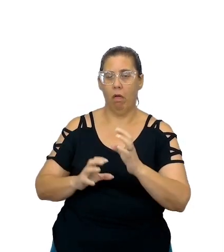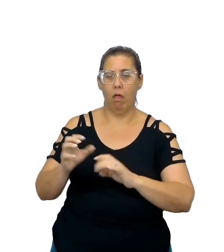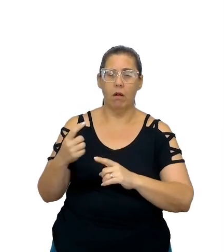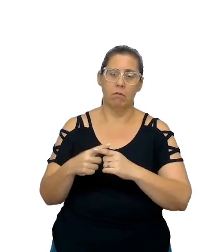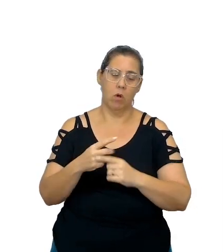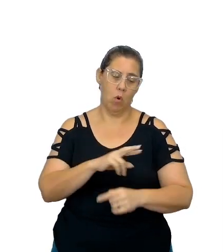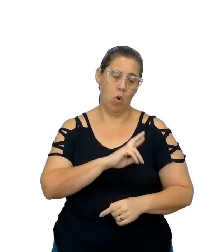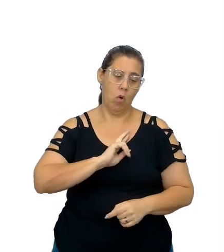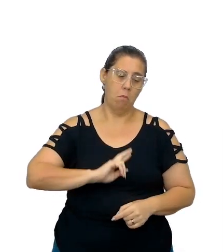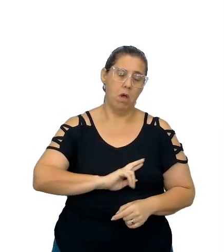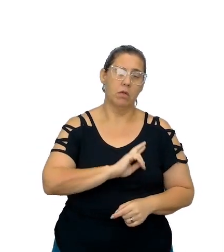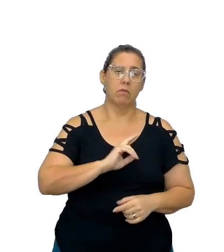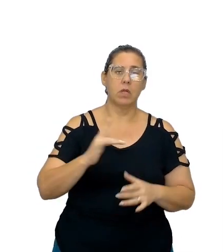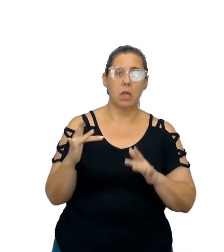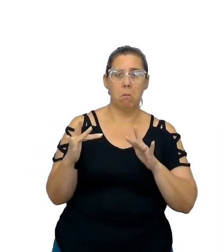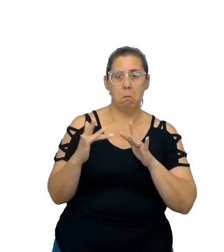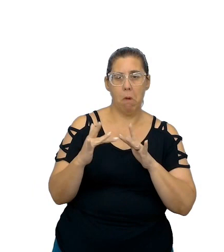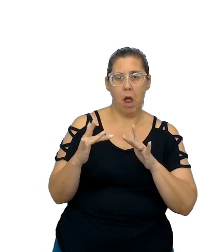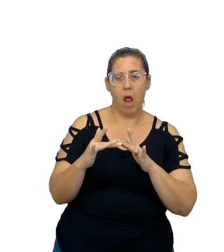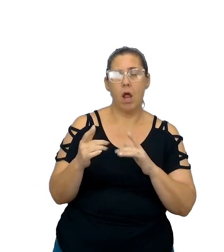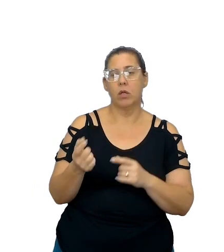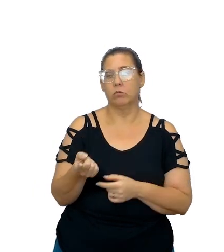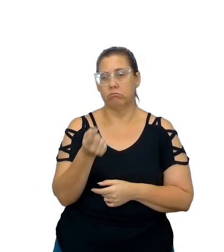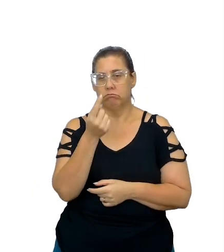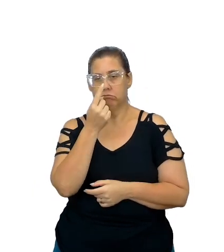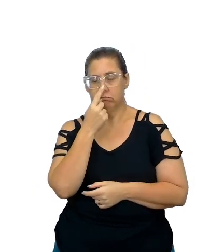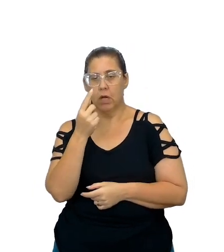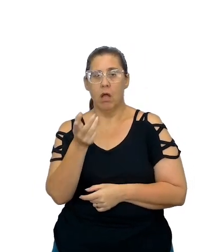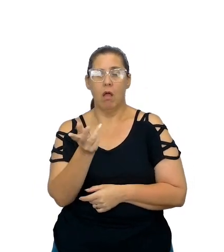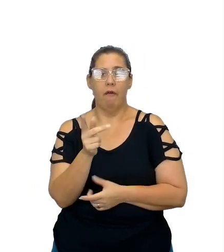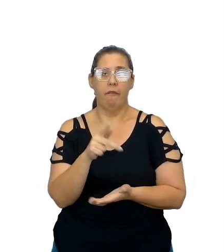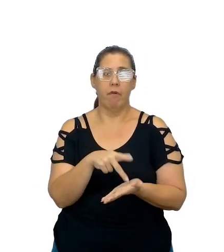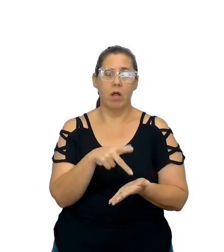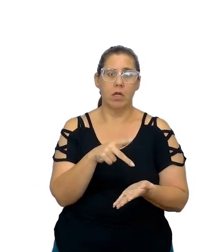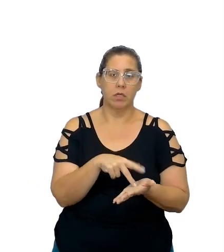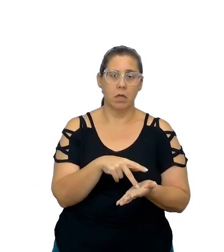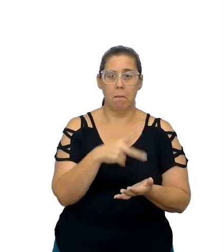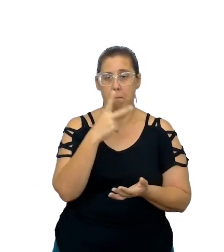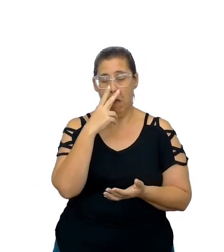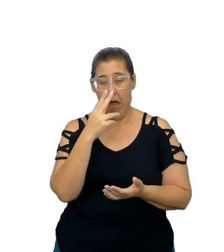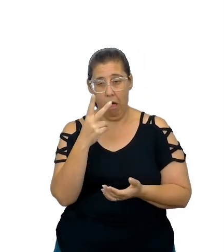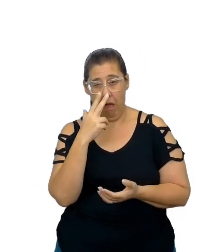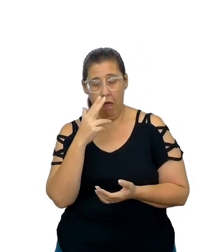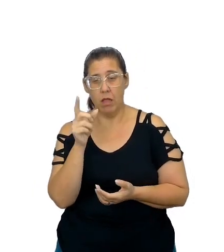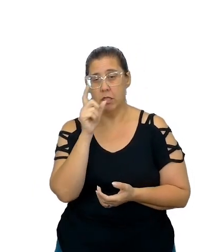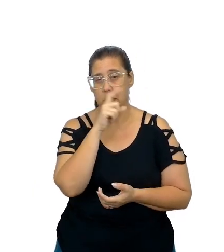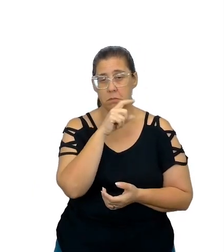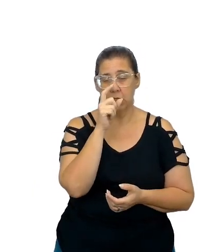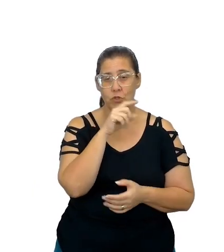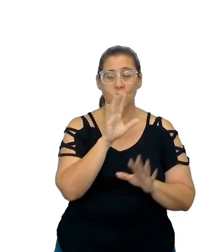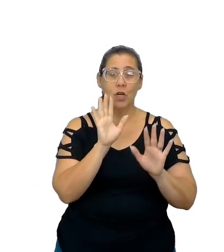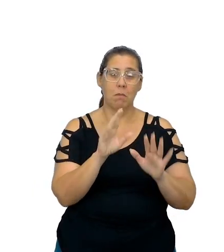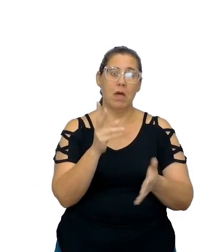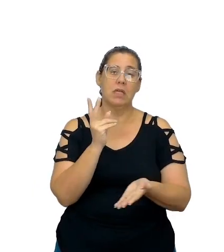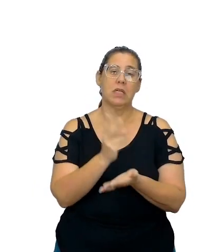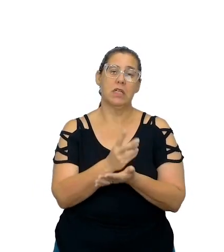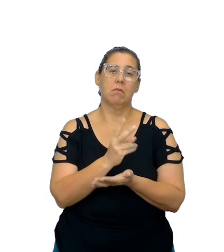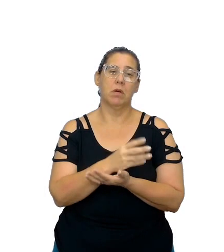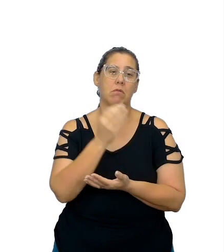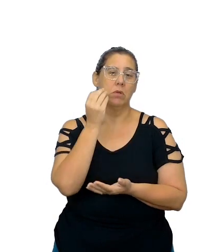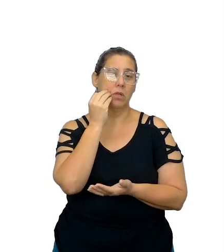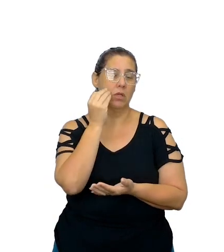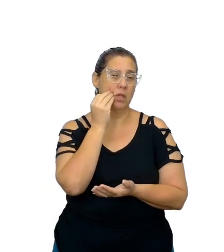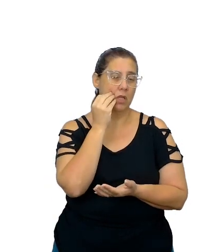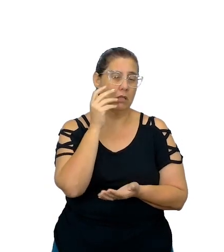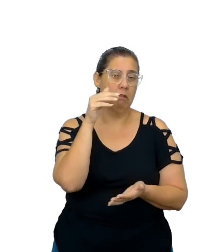ele vai se aproximando da realidade, por mais ficcional que ele seja, ele sempre vai buscar algo na